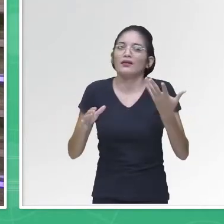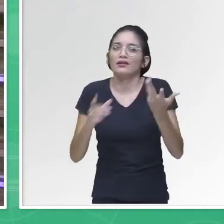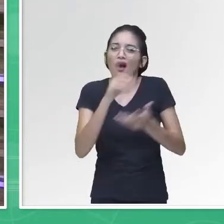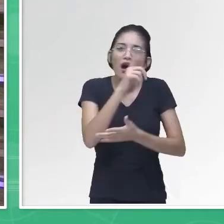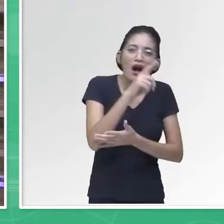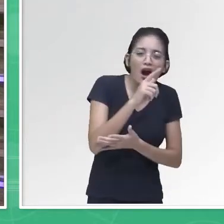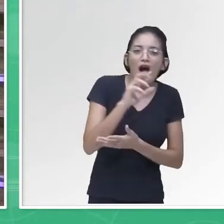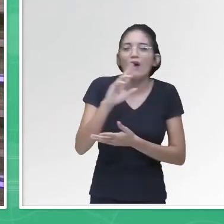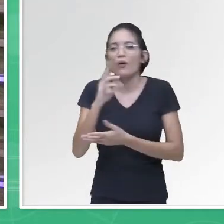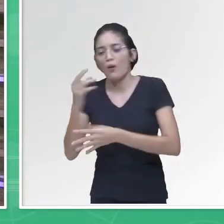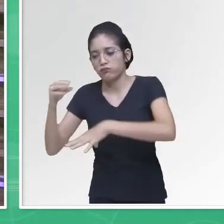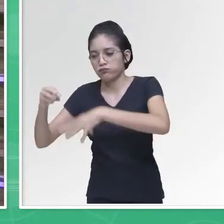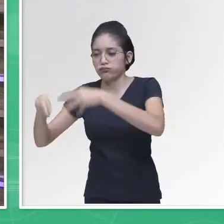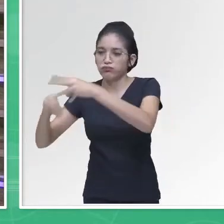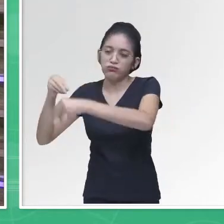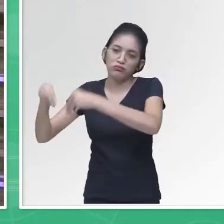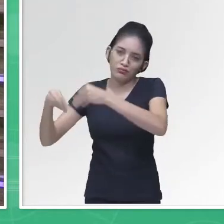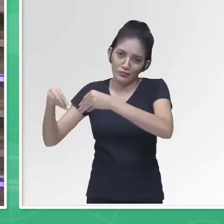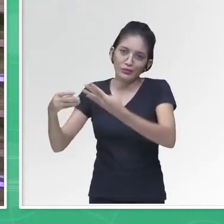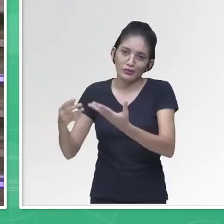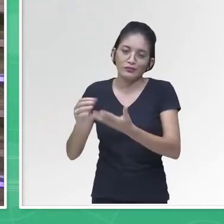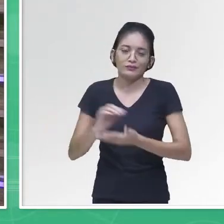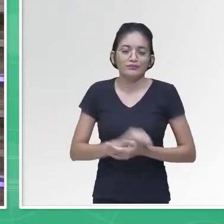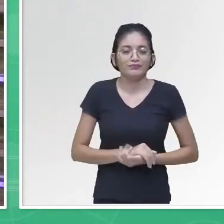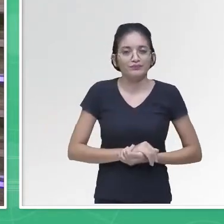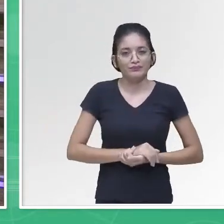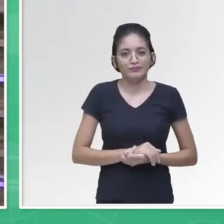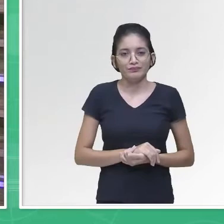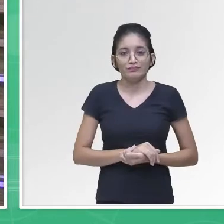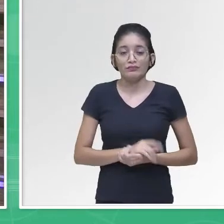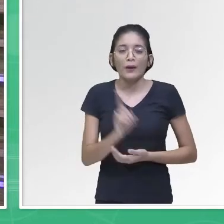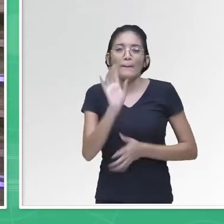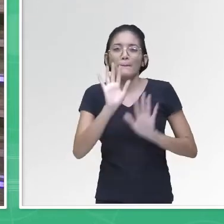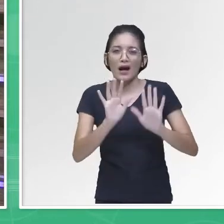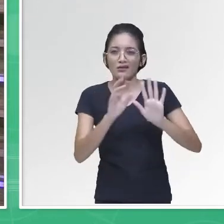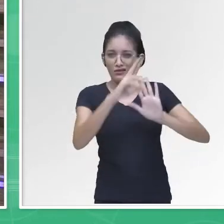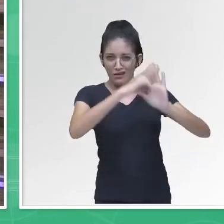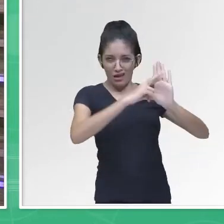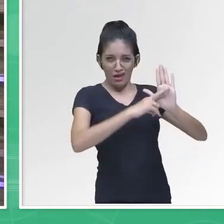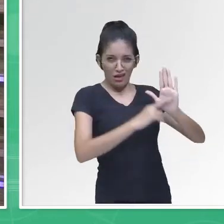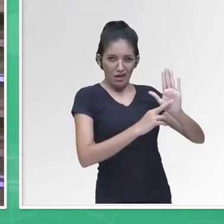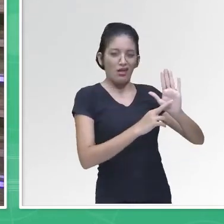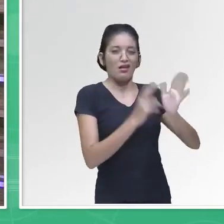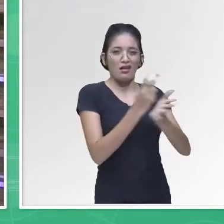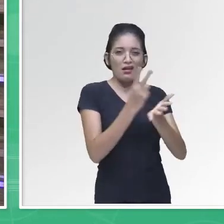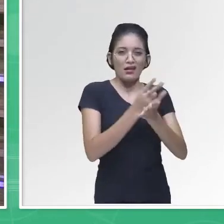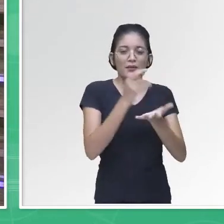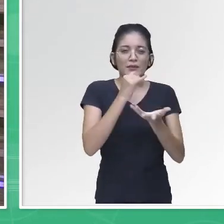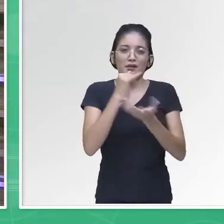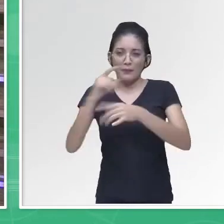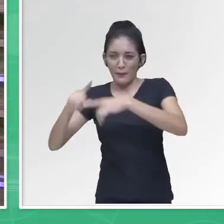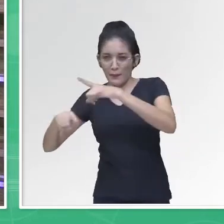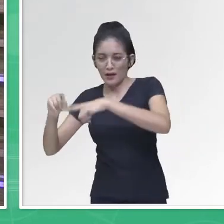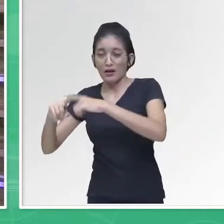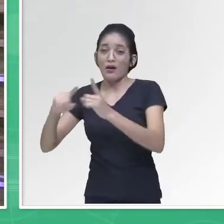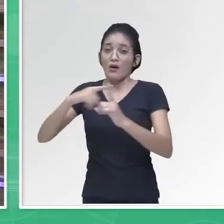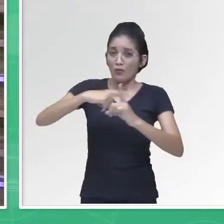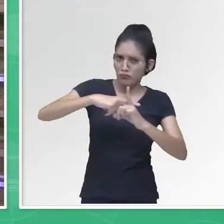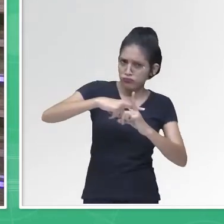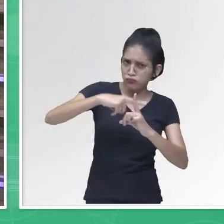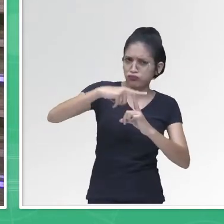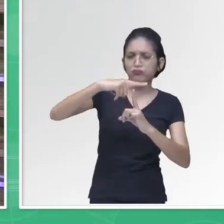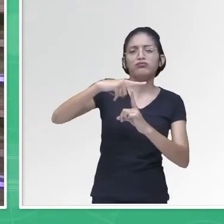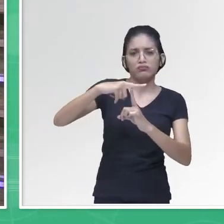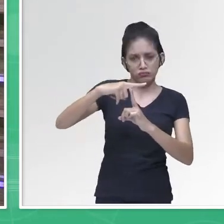pressão, depende de outros fatores, tá bom? Então, não é regra sempre que uma substância ela vai aumentar com o